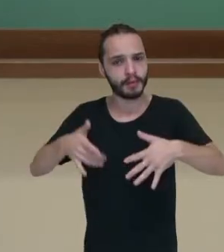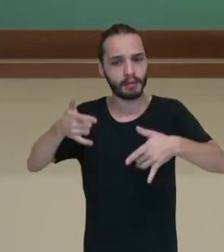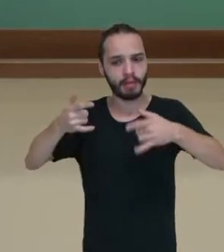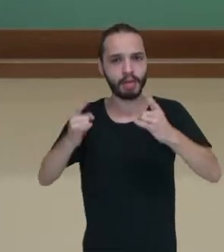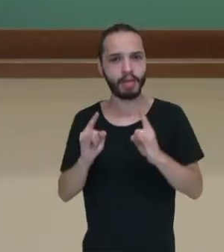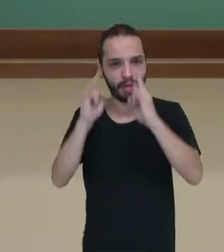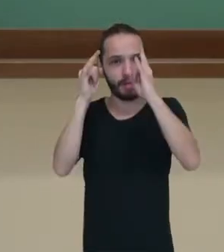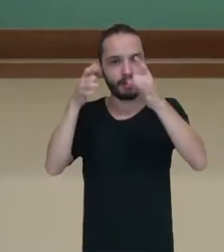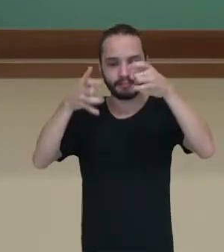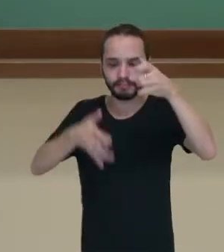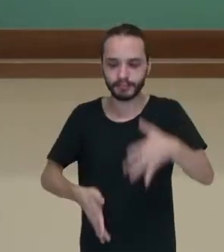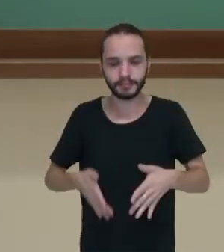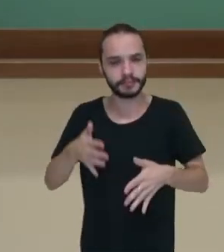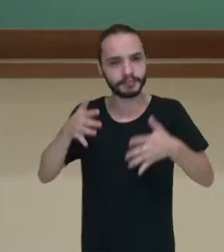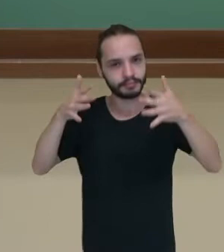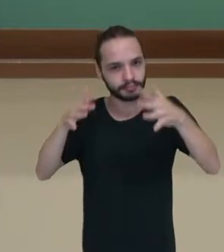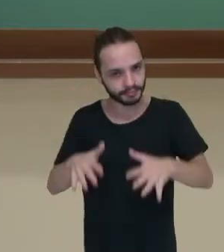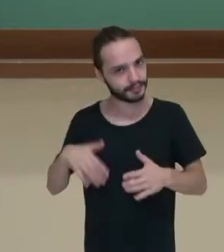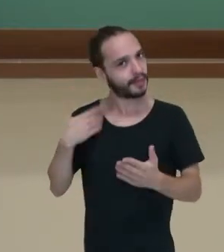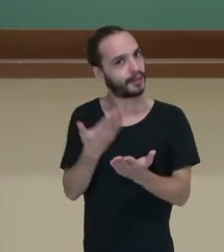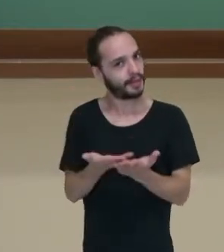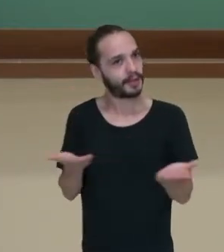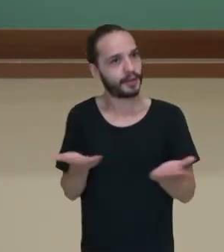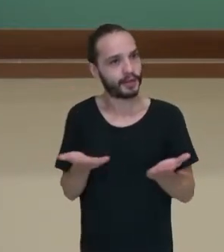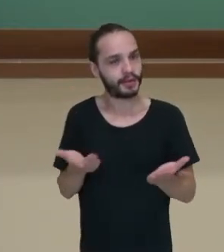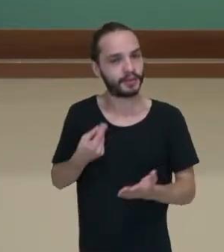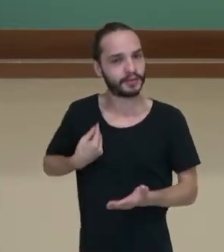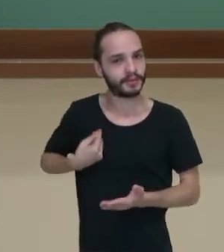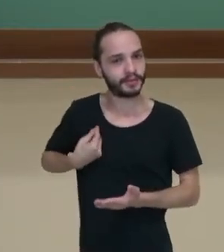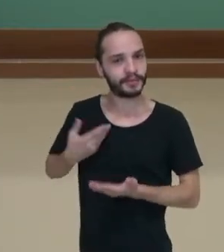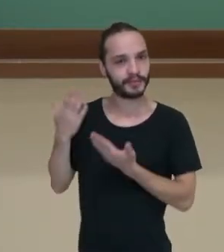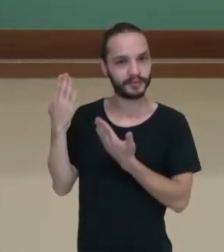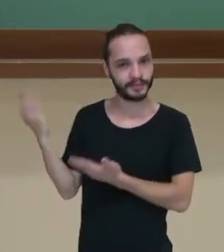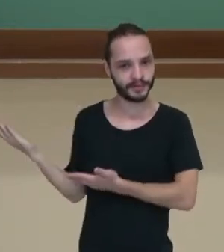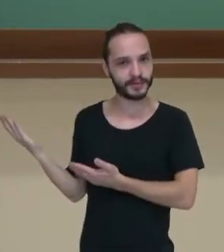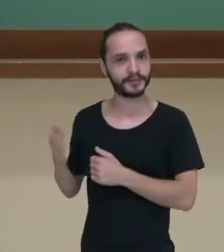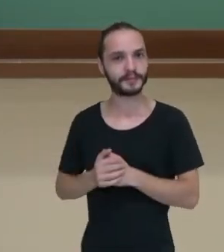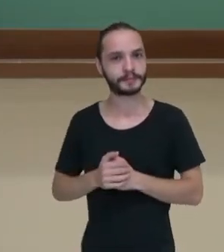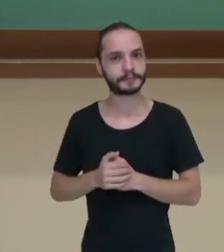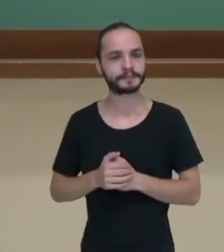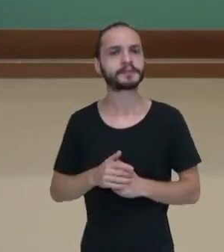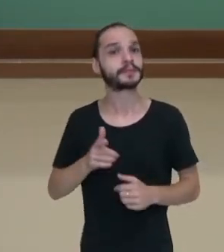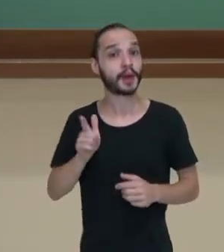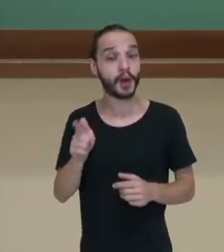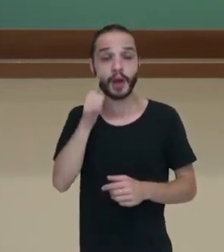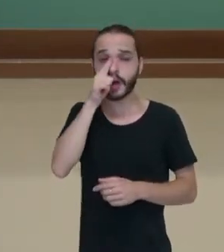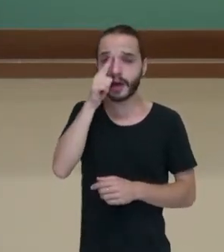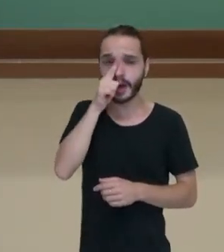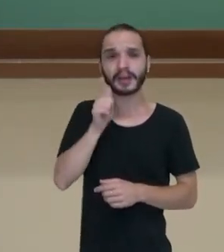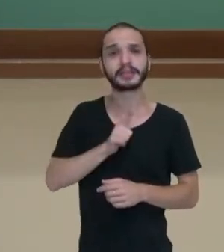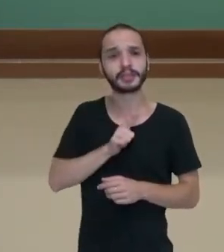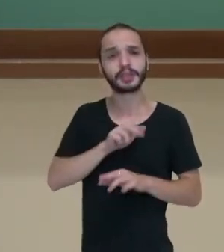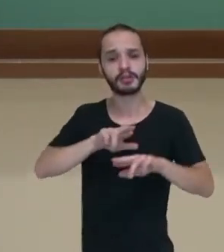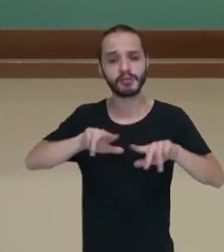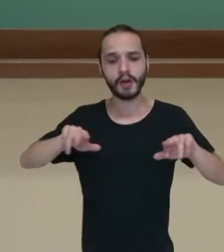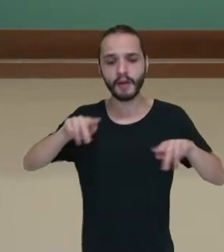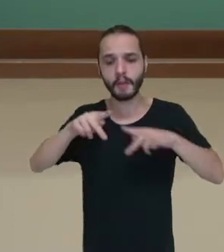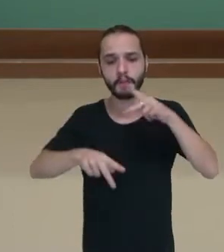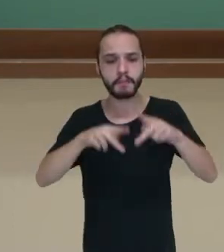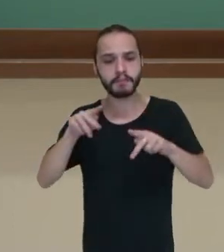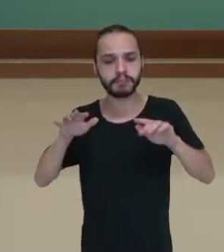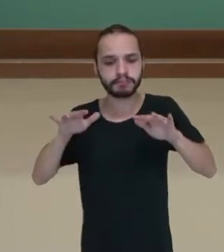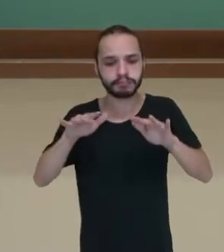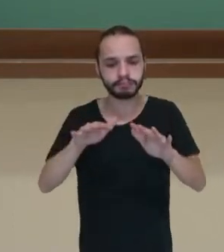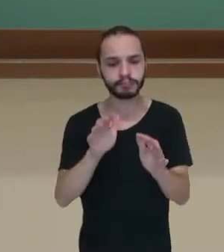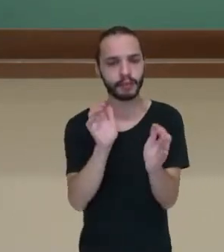a Grécia Antiga ela foi formada por um monte de gente, né? Povos diferentes se uniram lá. E é curioso que